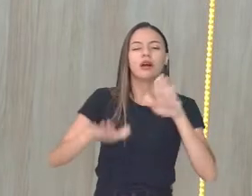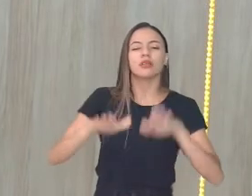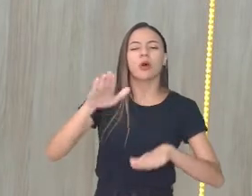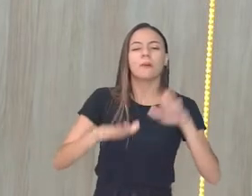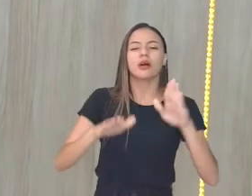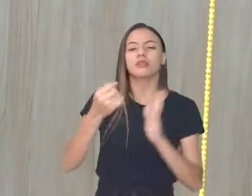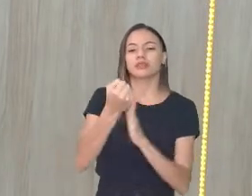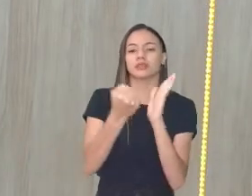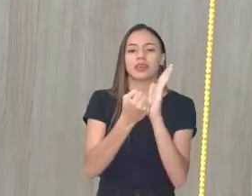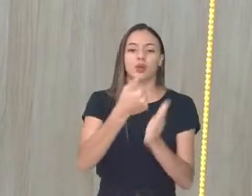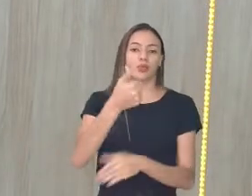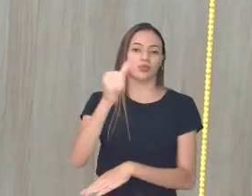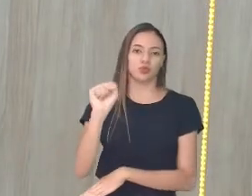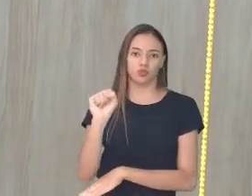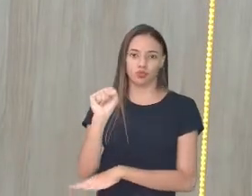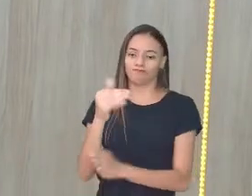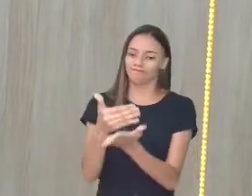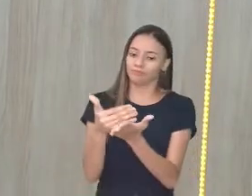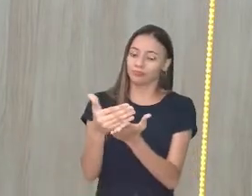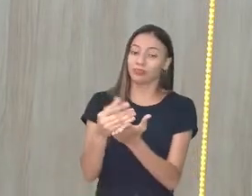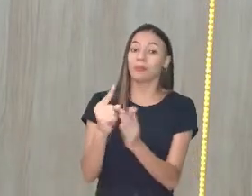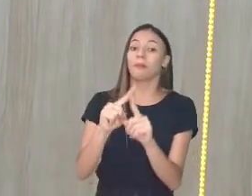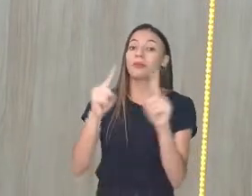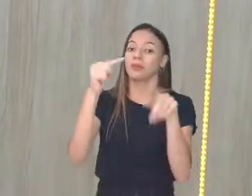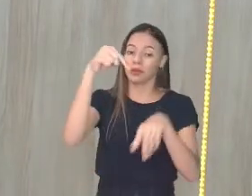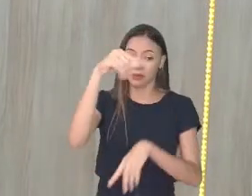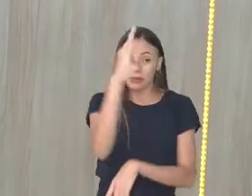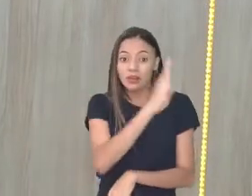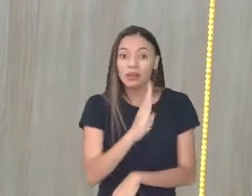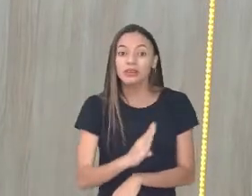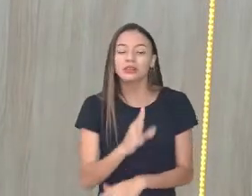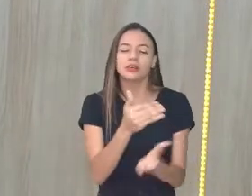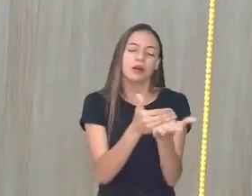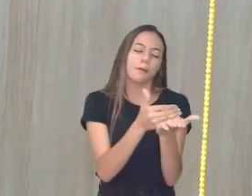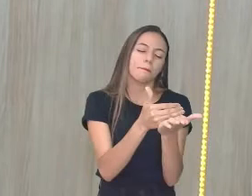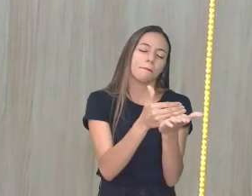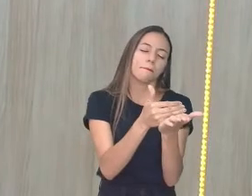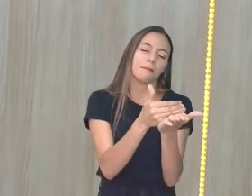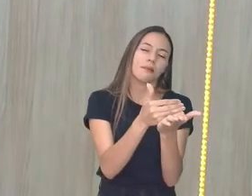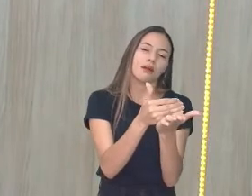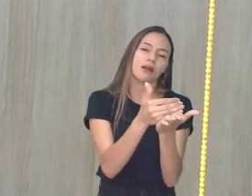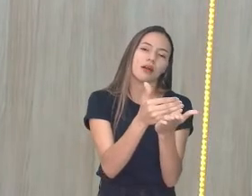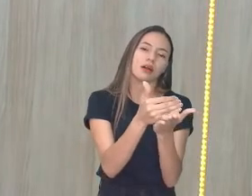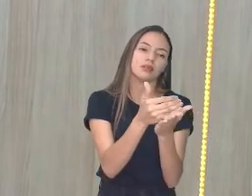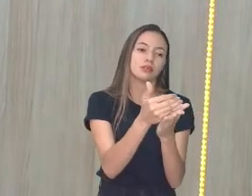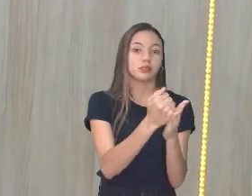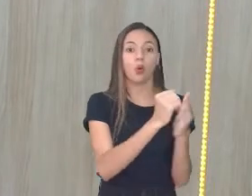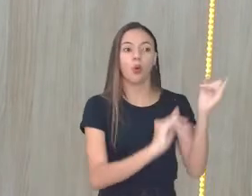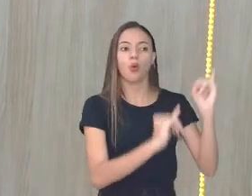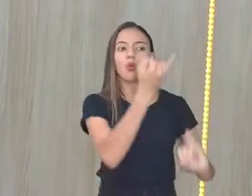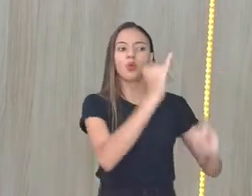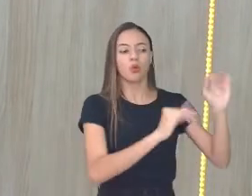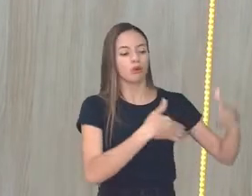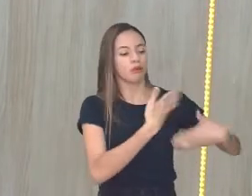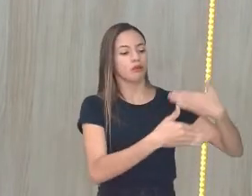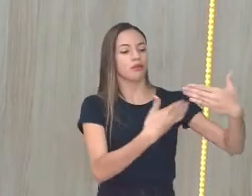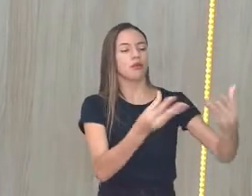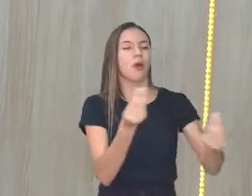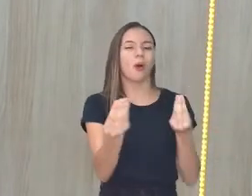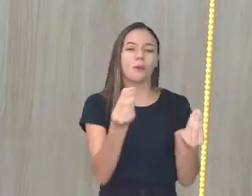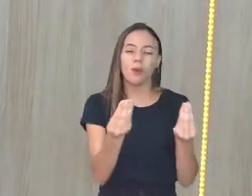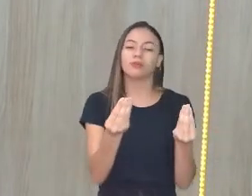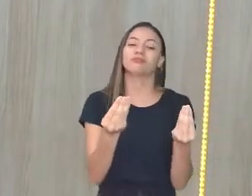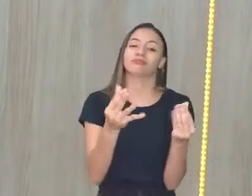do século XVIII e o Brasil começa a sua industrialização de forma